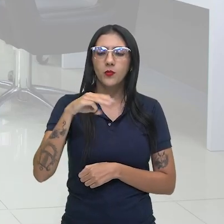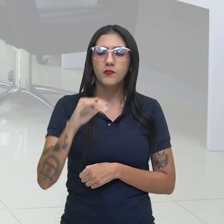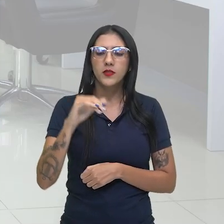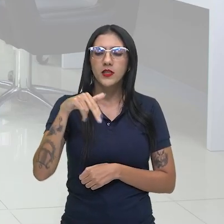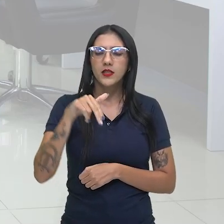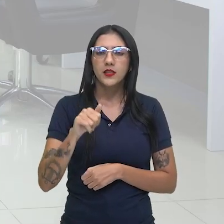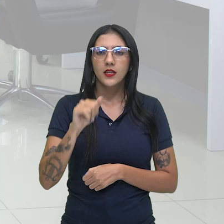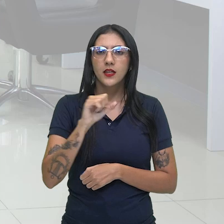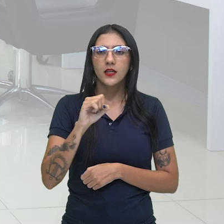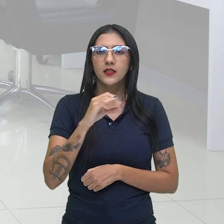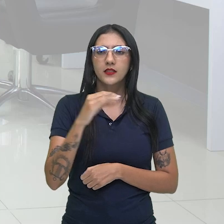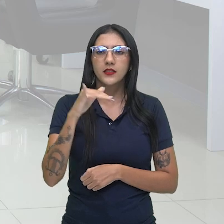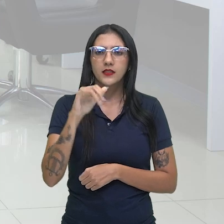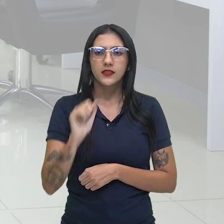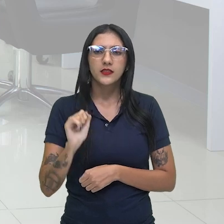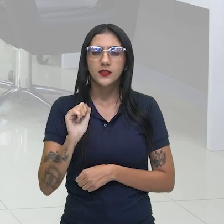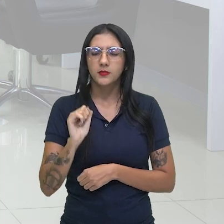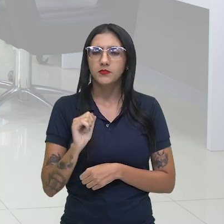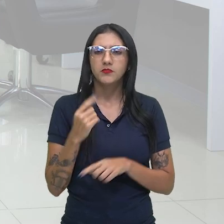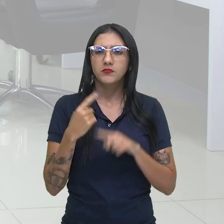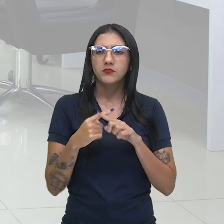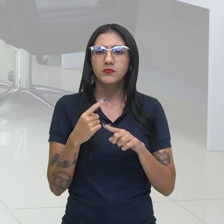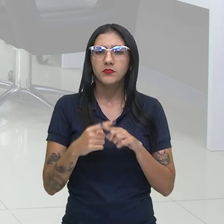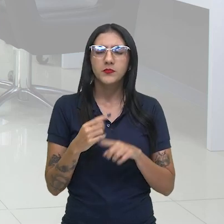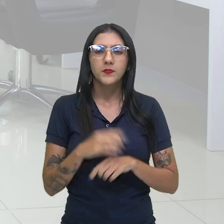bioluminescência, ele ocorre para